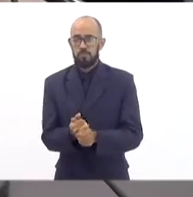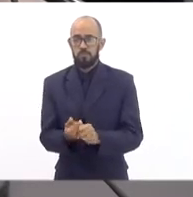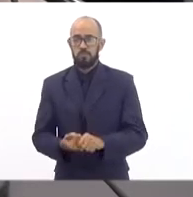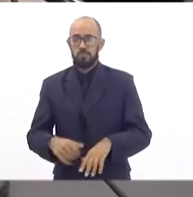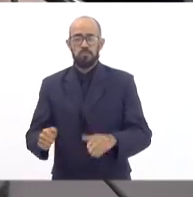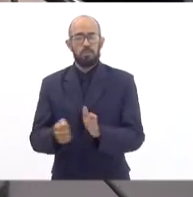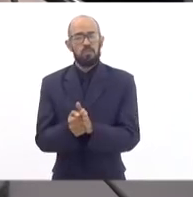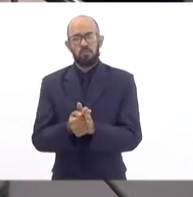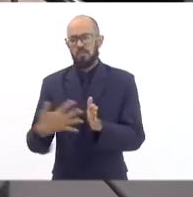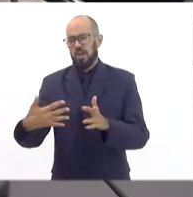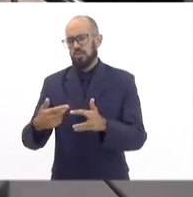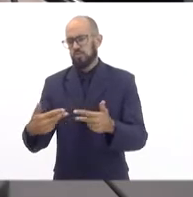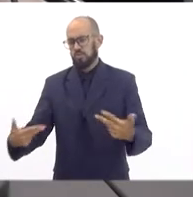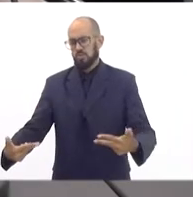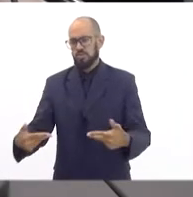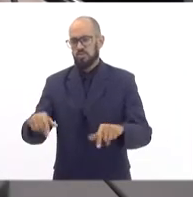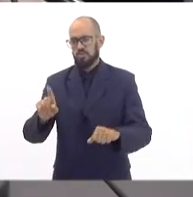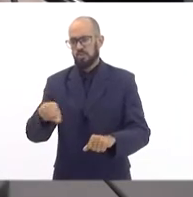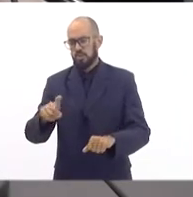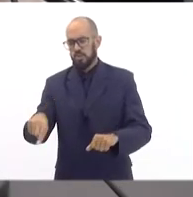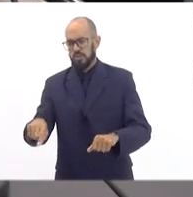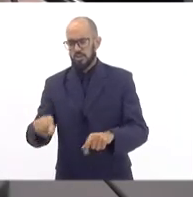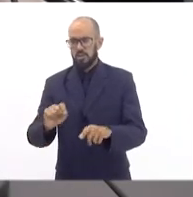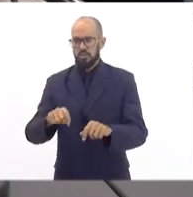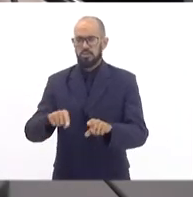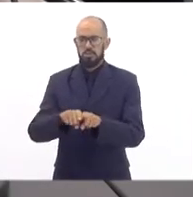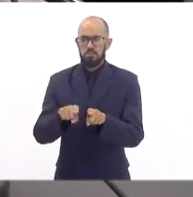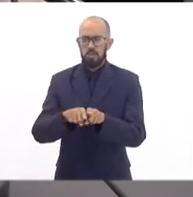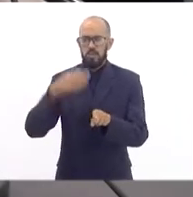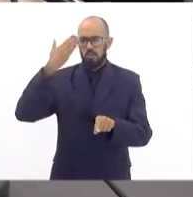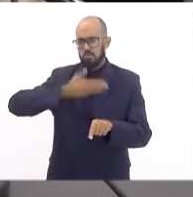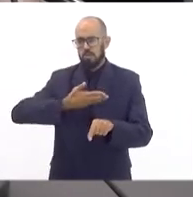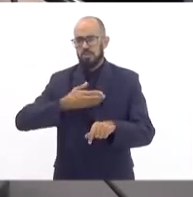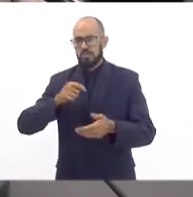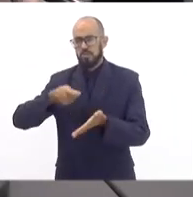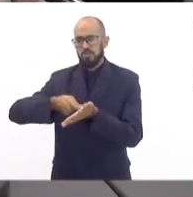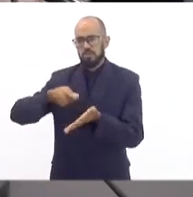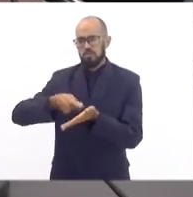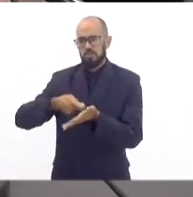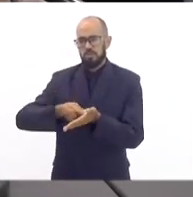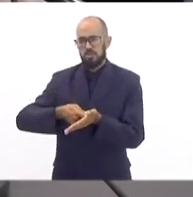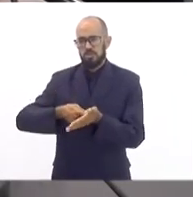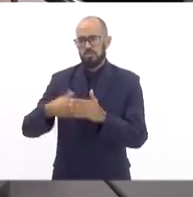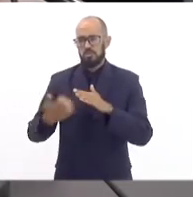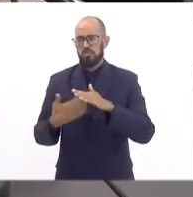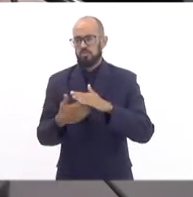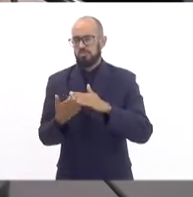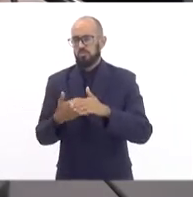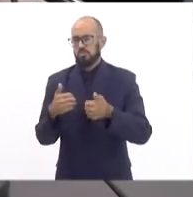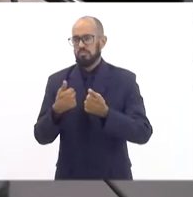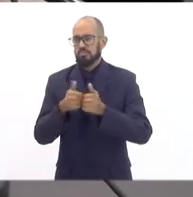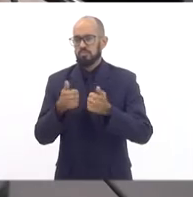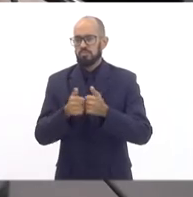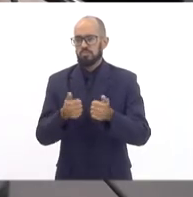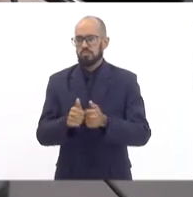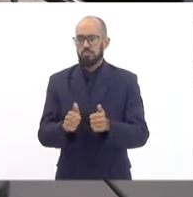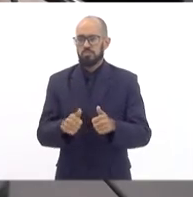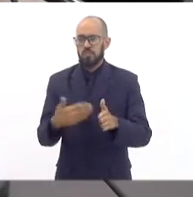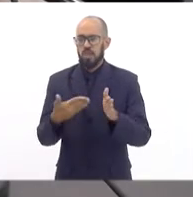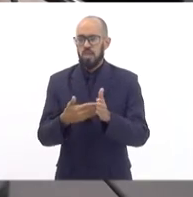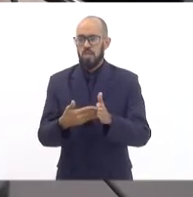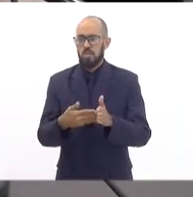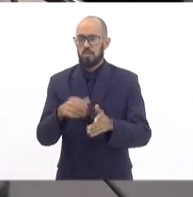várias coisas. Uma das coisas que foram suspensas é a comprovação das obrigações pelas concessionárias, pelos operadores de transporte, até